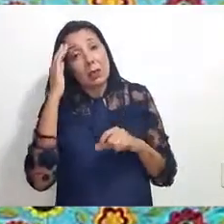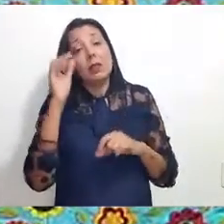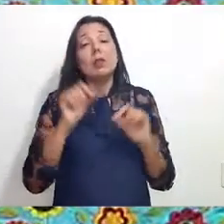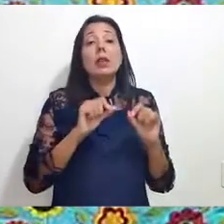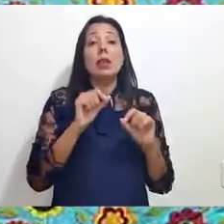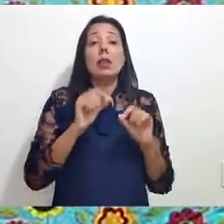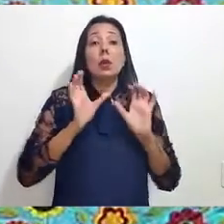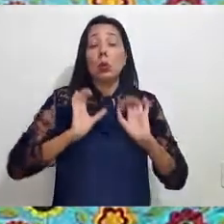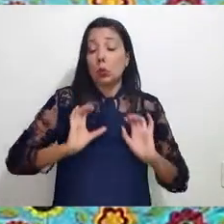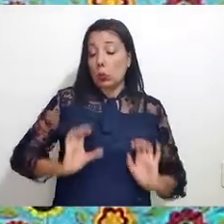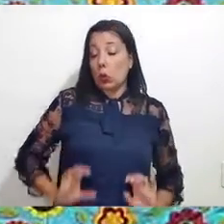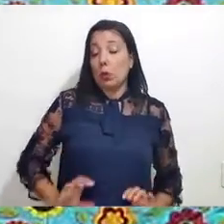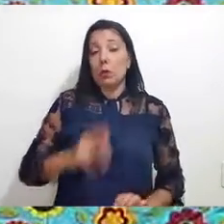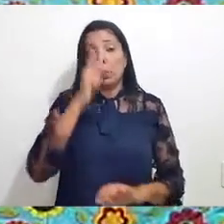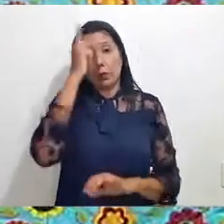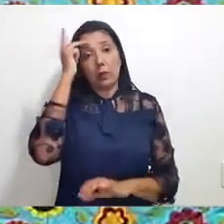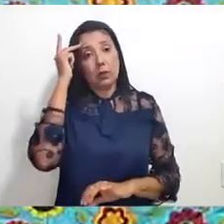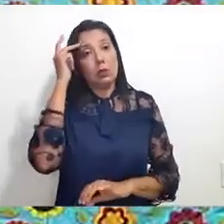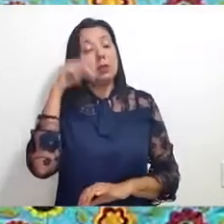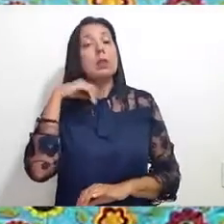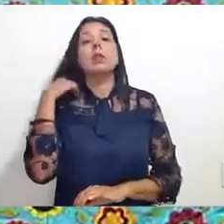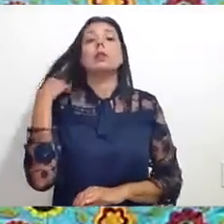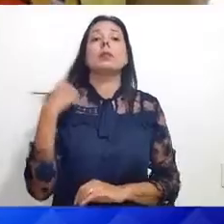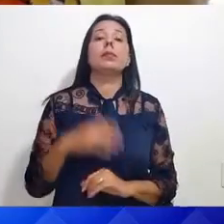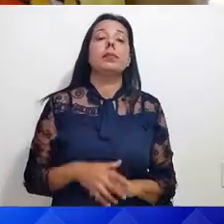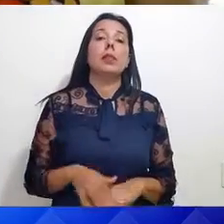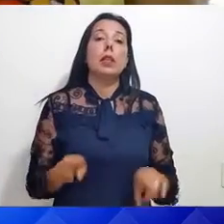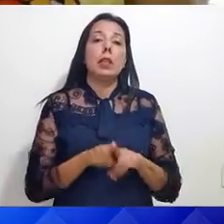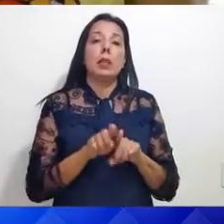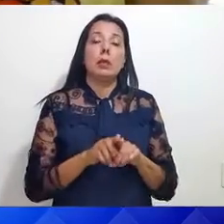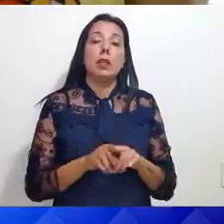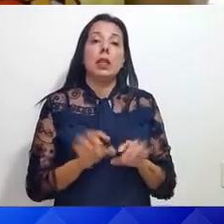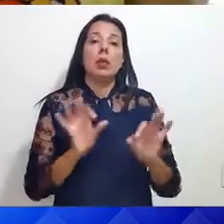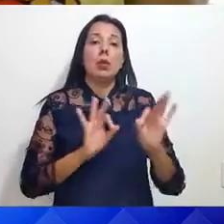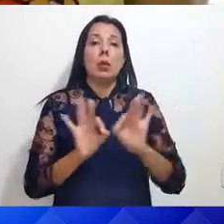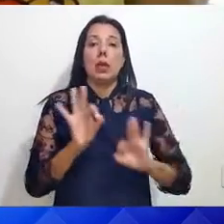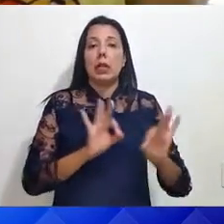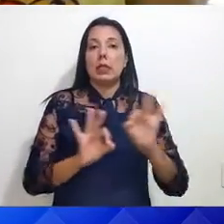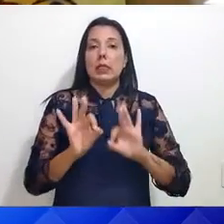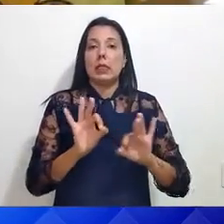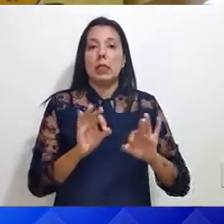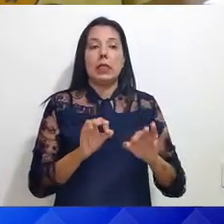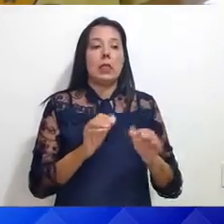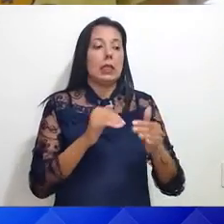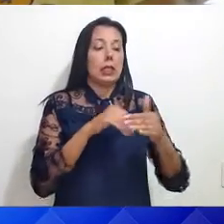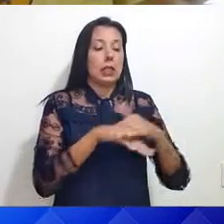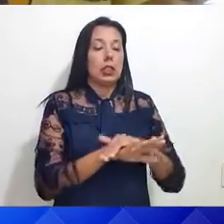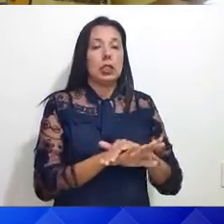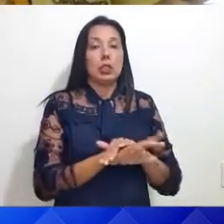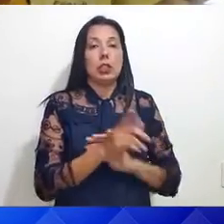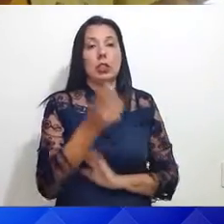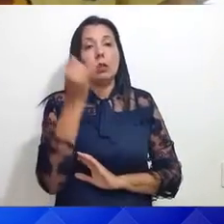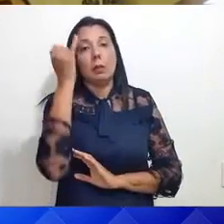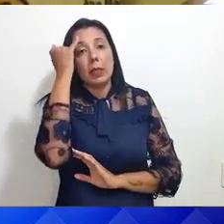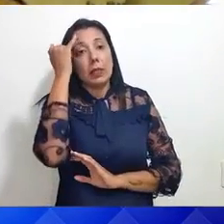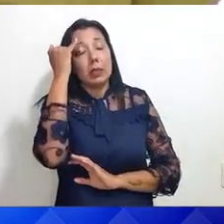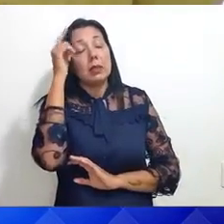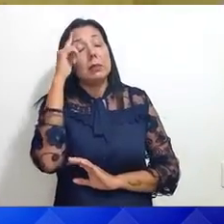adolescentes, denuncie, use o Disque 100 ou procure um conselho tutelar. Boa noite a todos e todas.